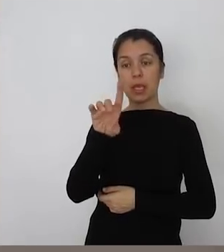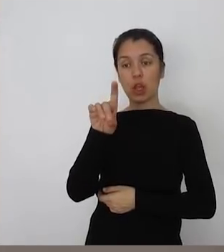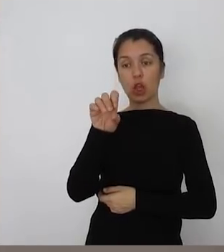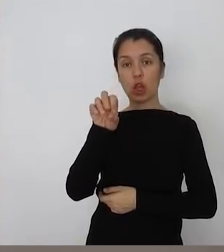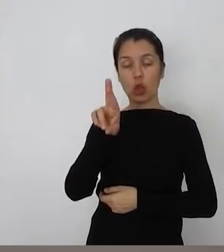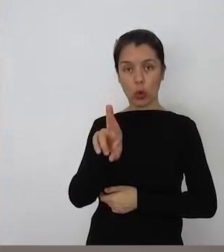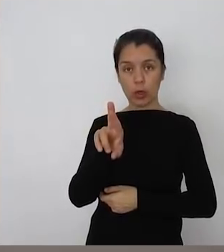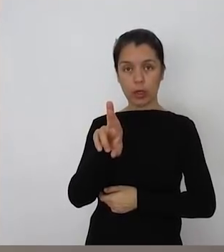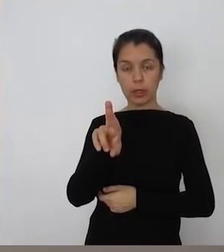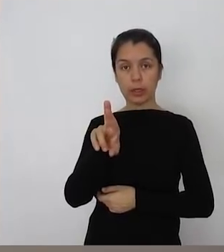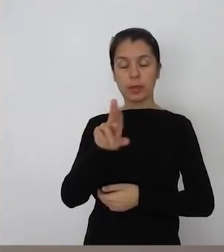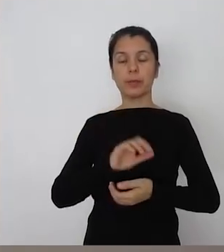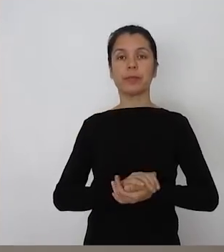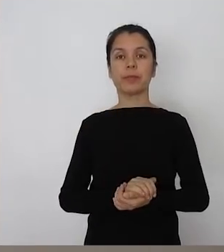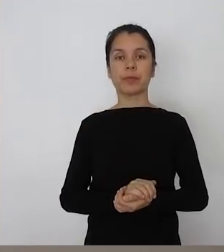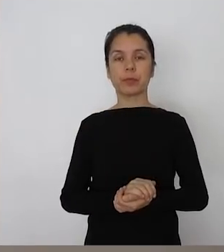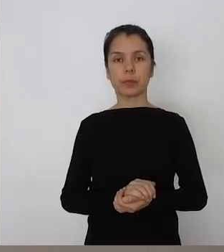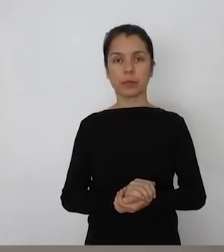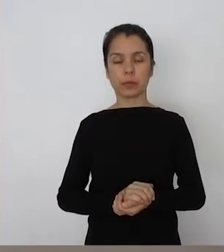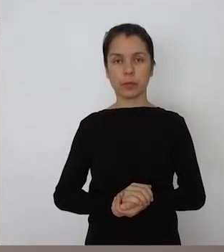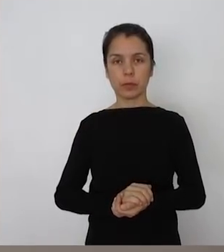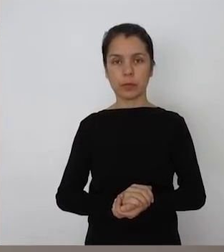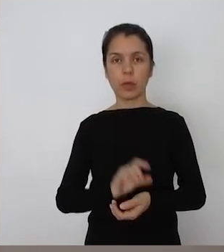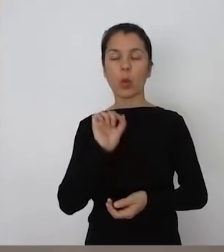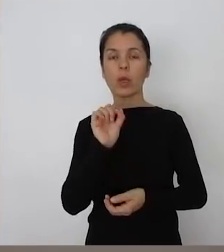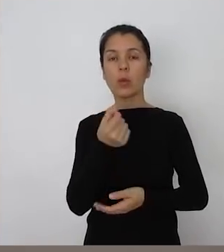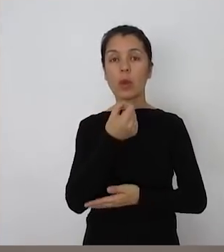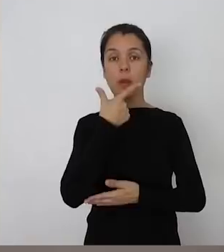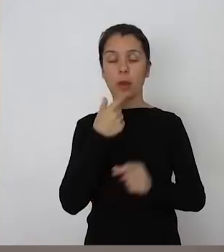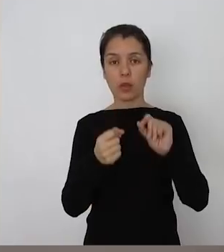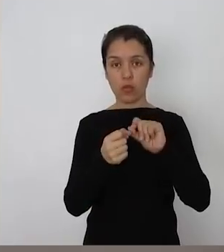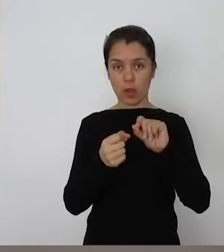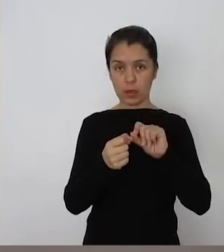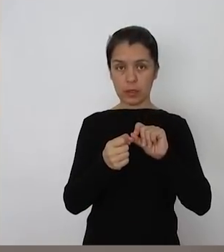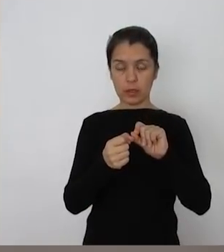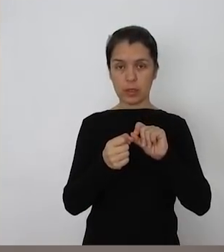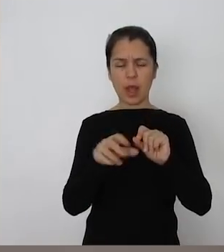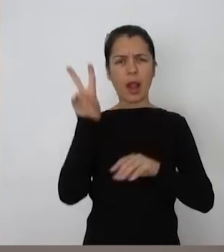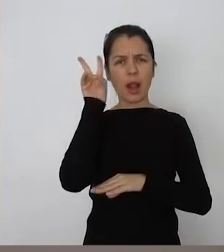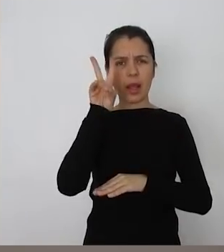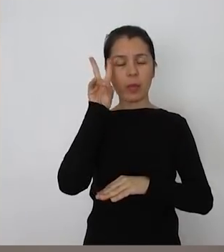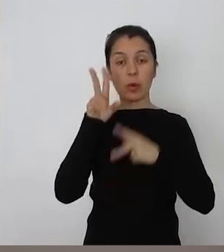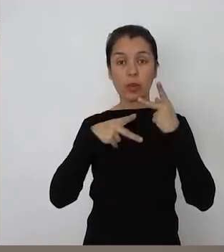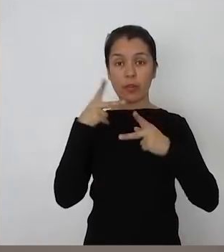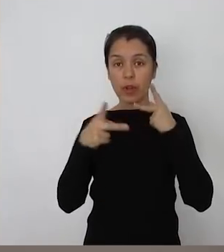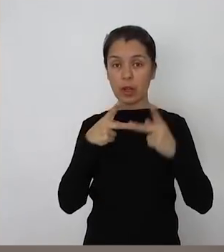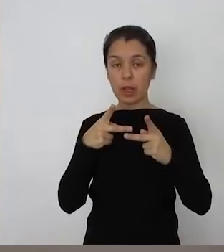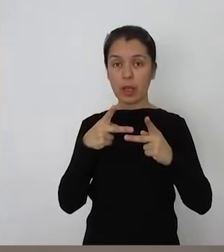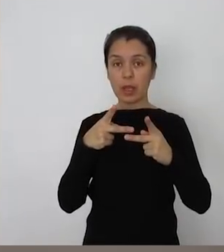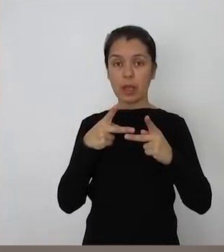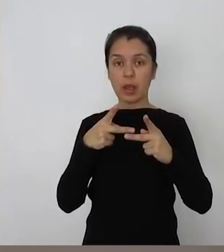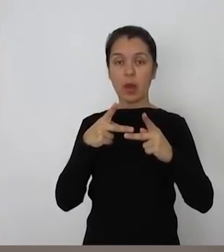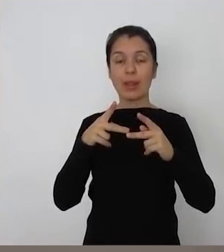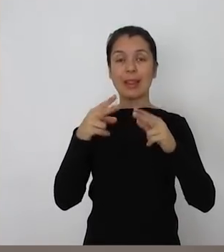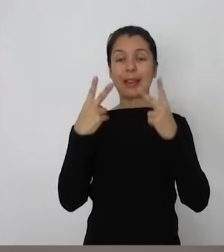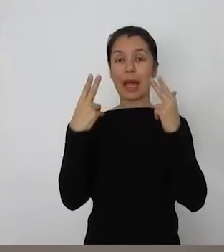que o objetivo do remédio é deixar mais tempo vagando na fenda para se acoplar nos receptores? Esse remédio vai fazer isso. Como ele não vai destruir, a enzima